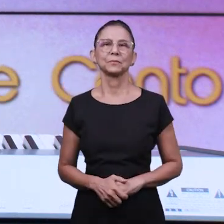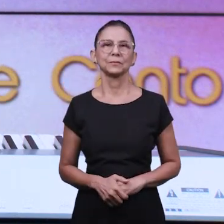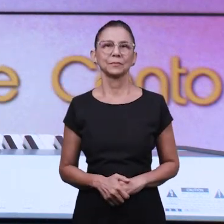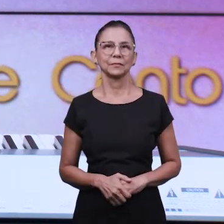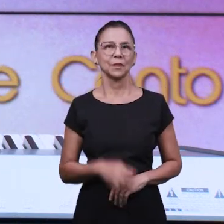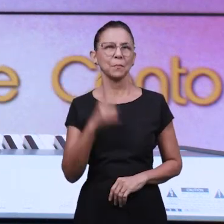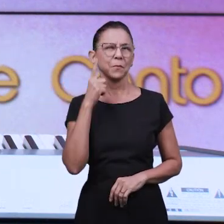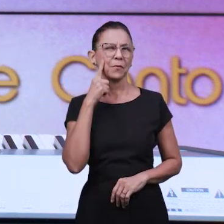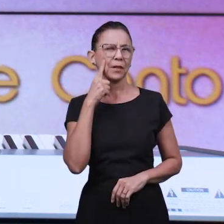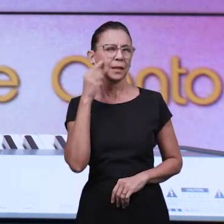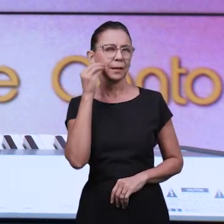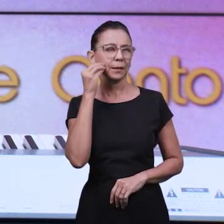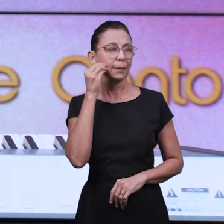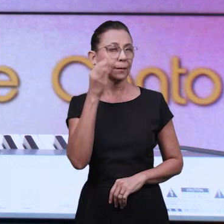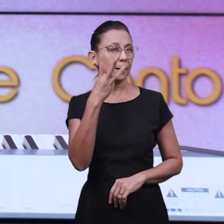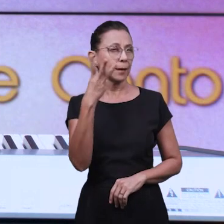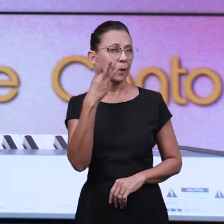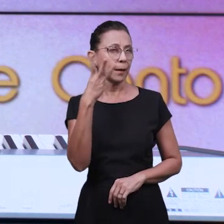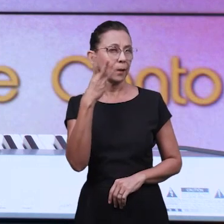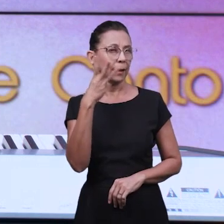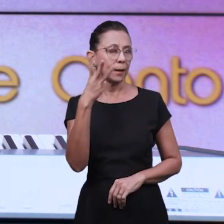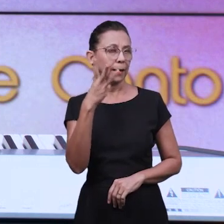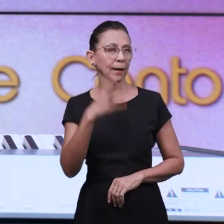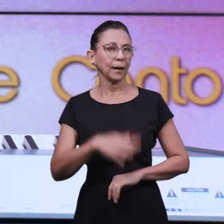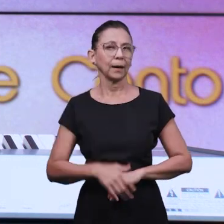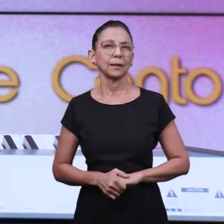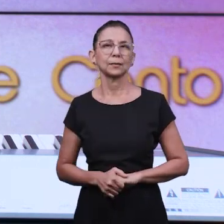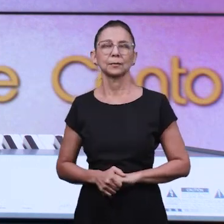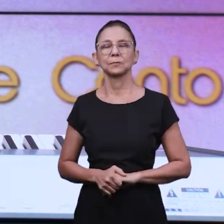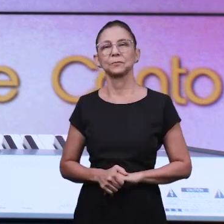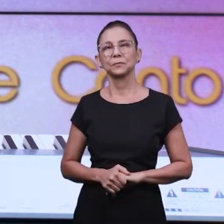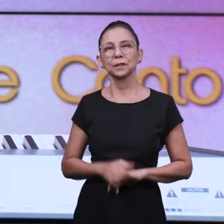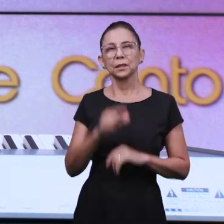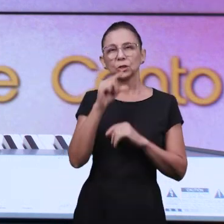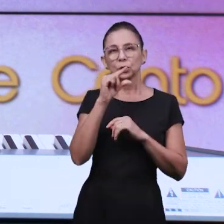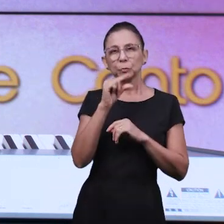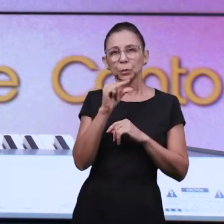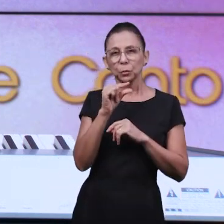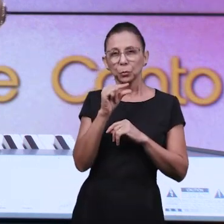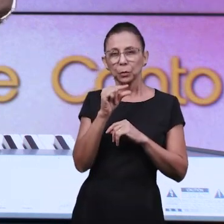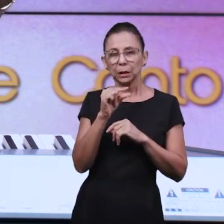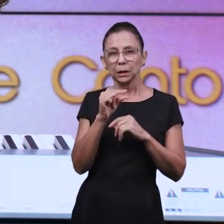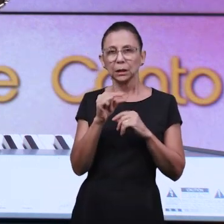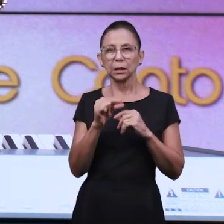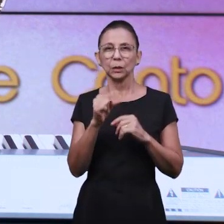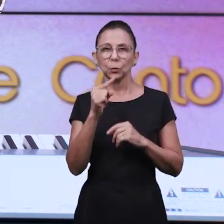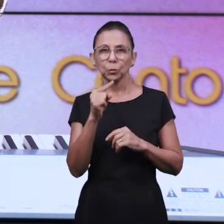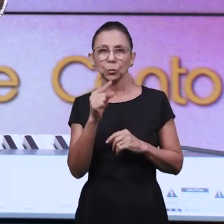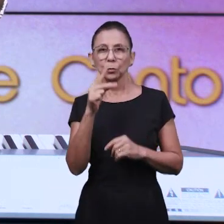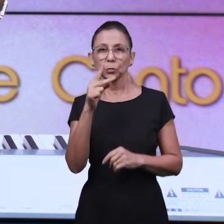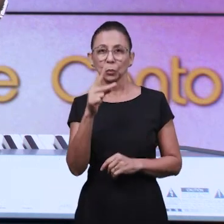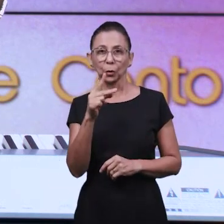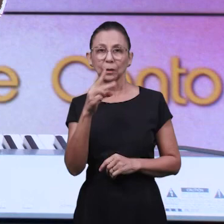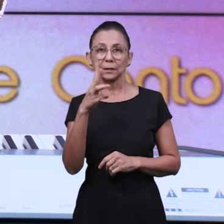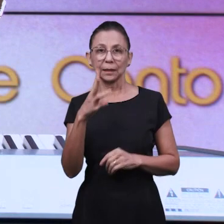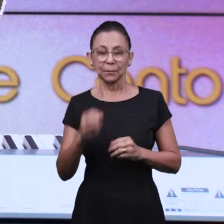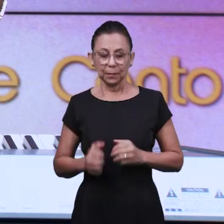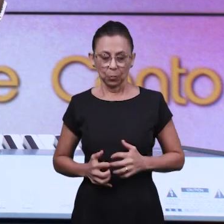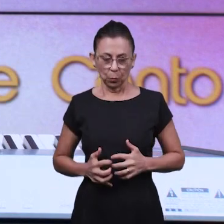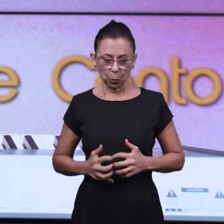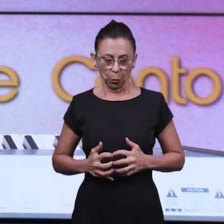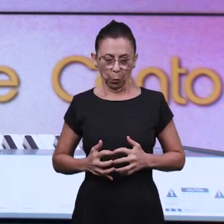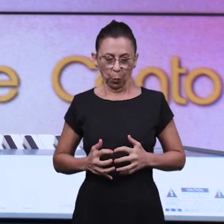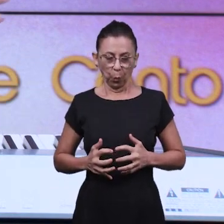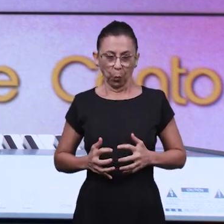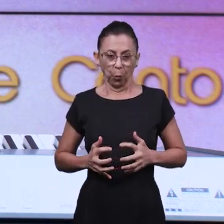Vamos tentar de 3, ou seja, cada abertura tem que ser um pouquinho menor para que eu consiga expandir o